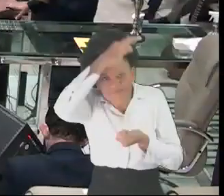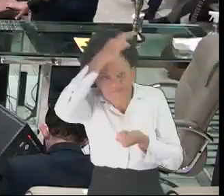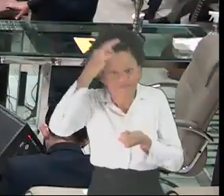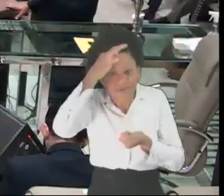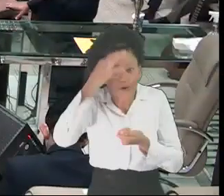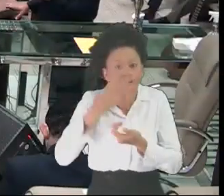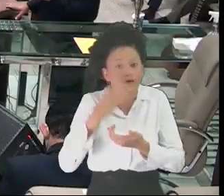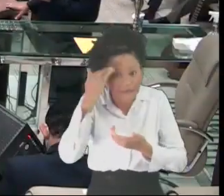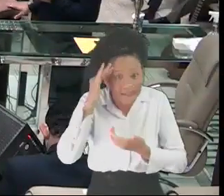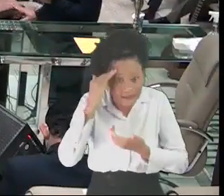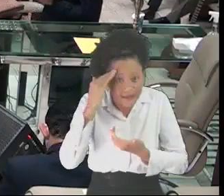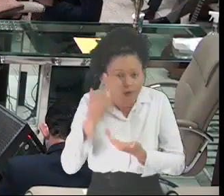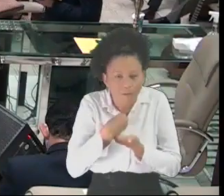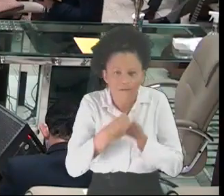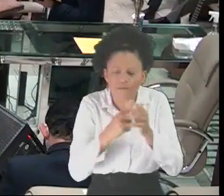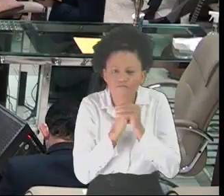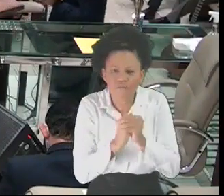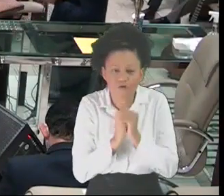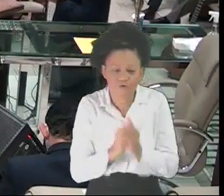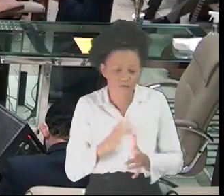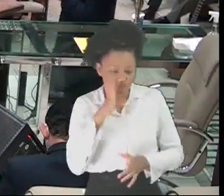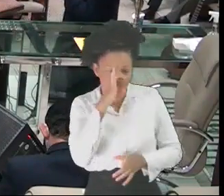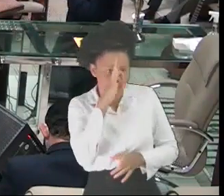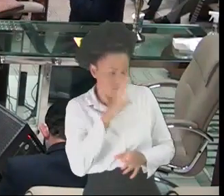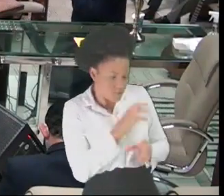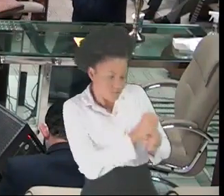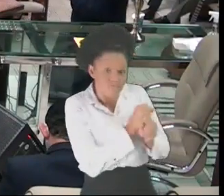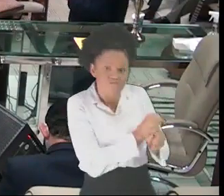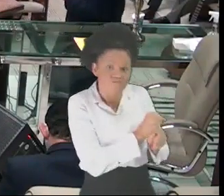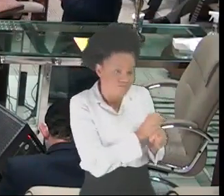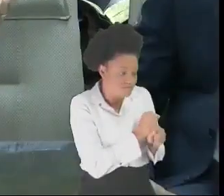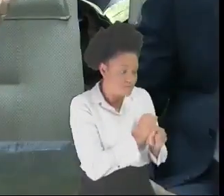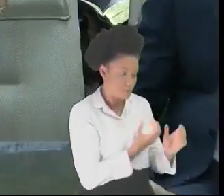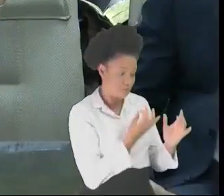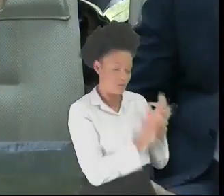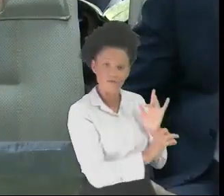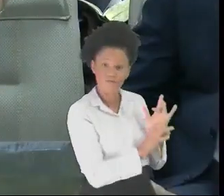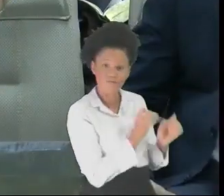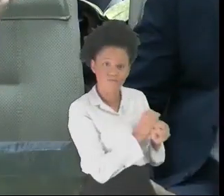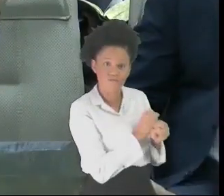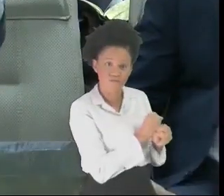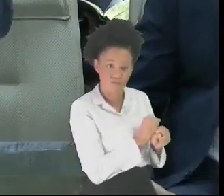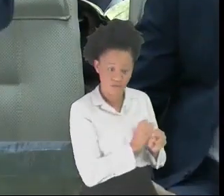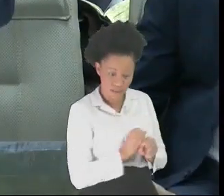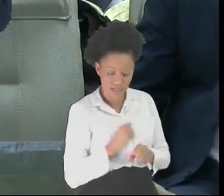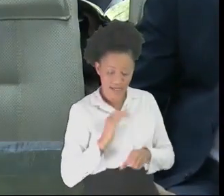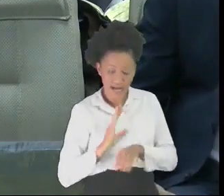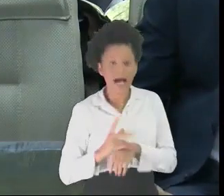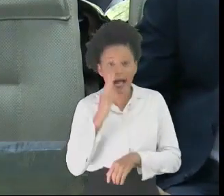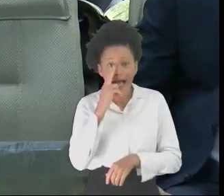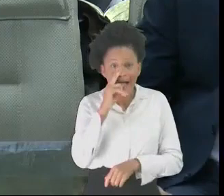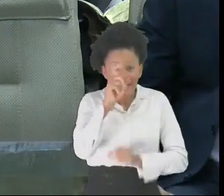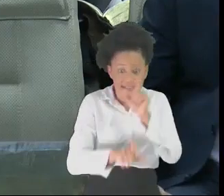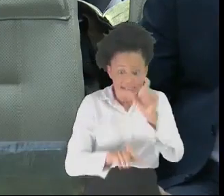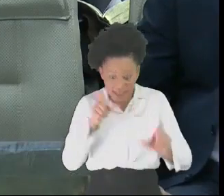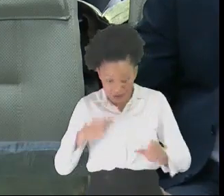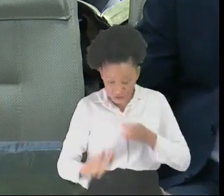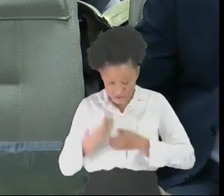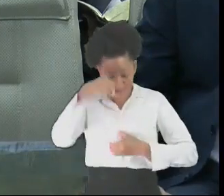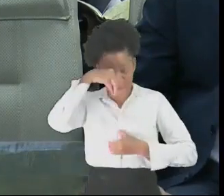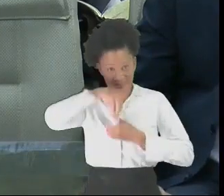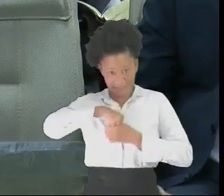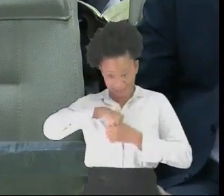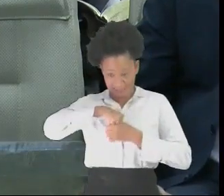Quem é que está resistindo à presença do anticristo, à manifestação do anticristo? A igreja. Mas quem é que está dentro da igreja que é